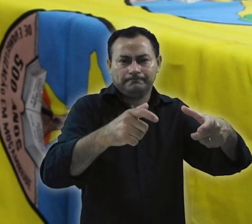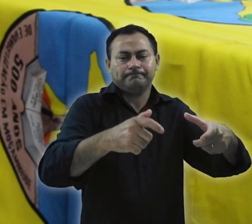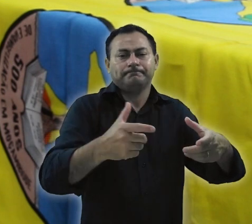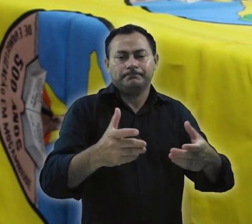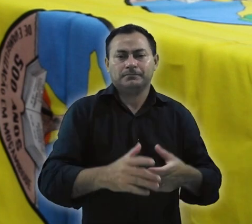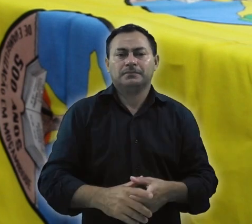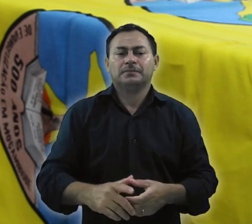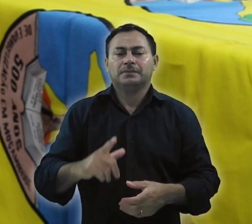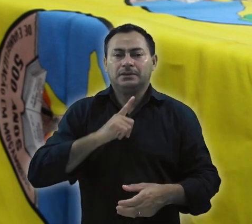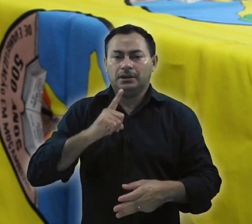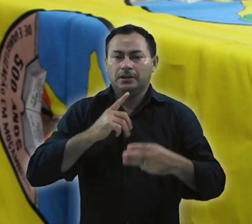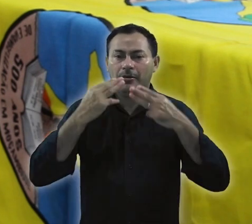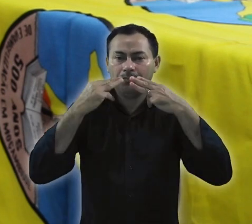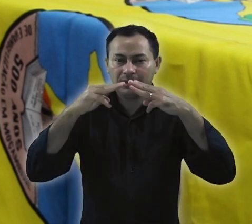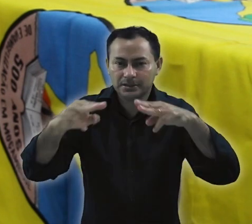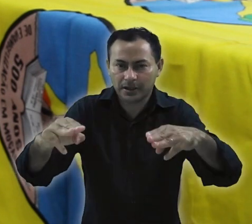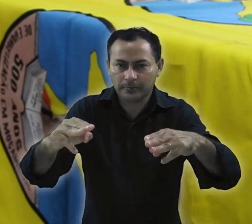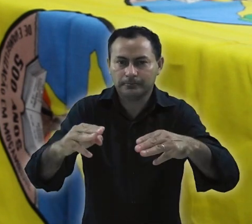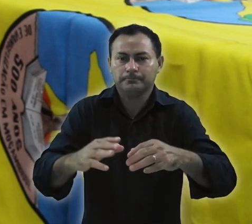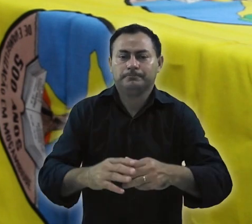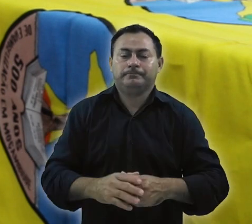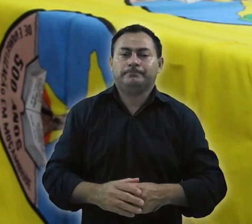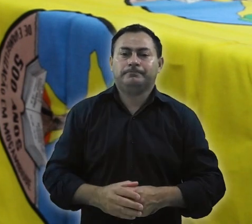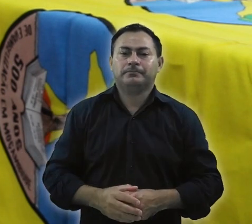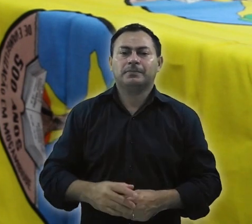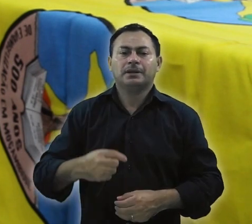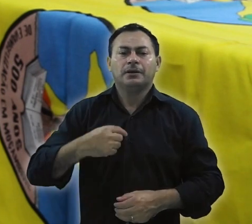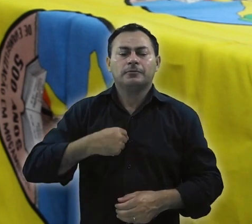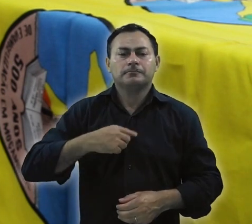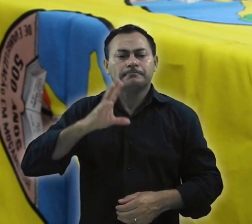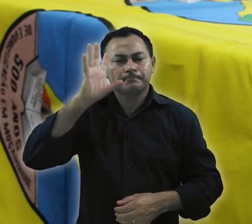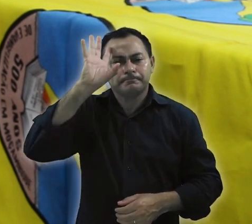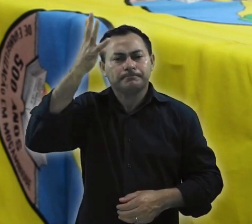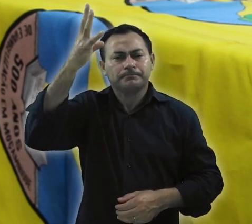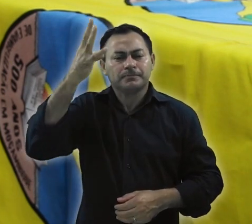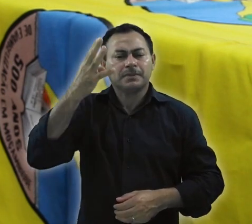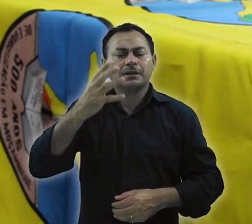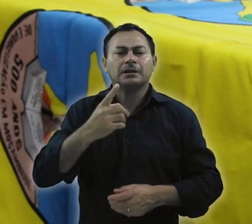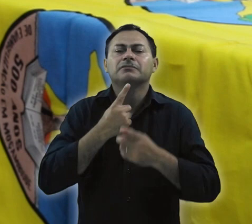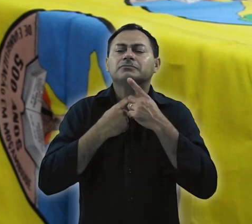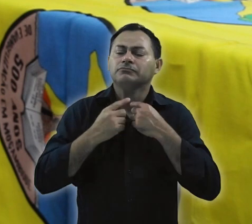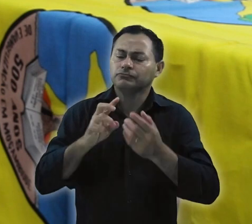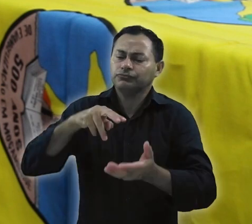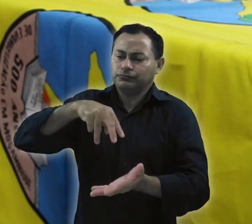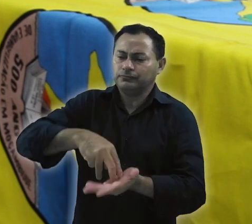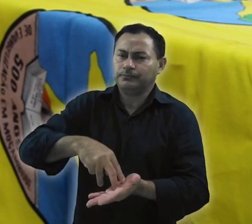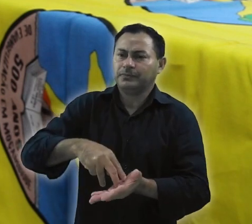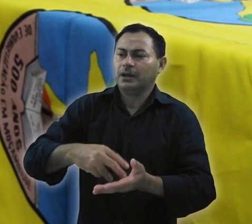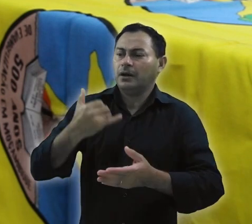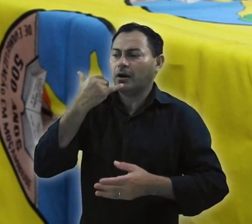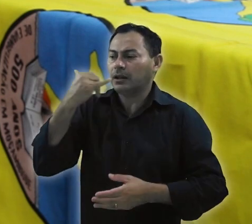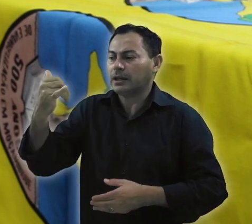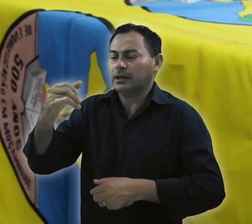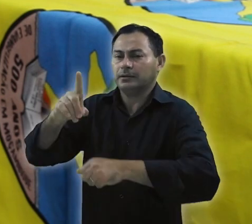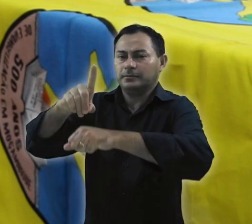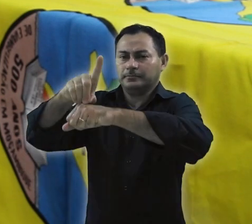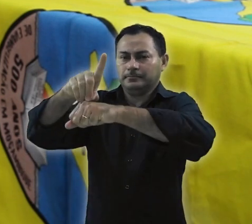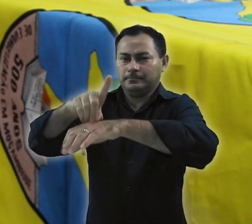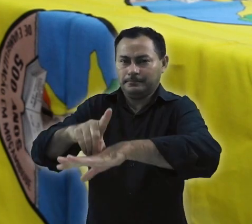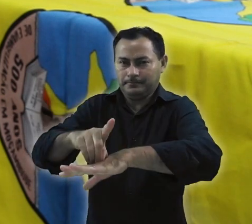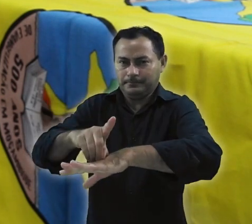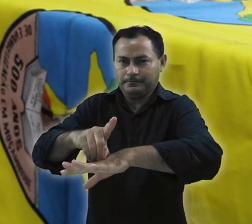lugares que tem missão e eu resolvi dar o primeiro passo. Liguei na